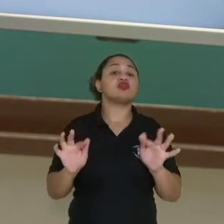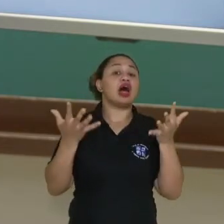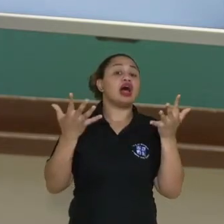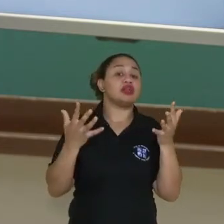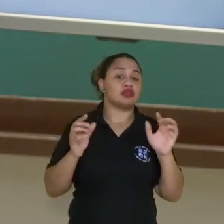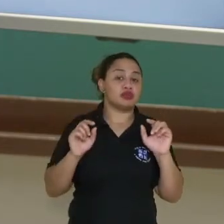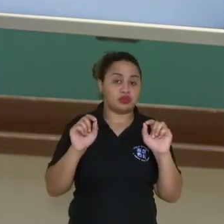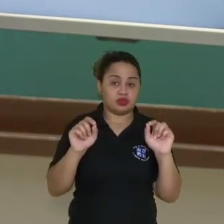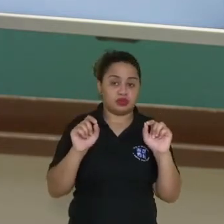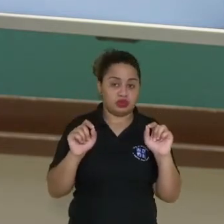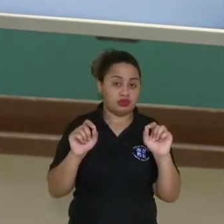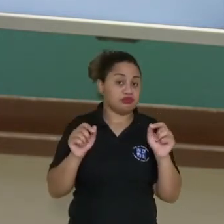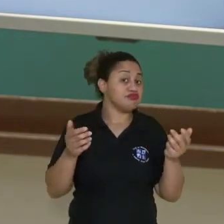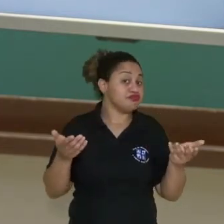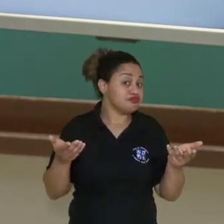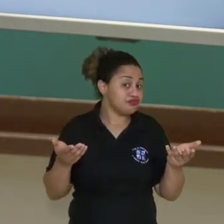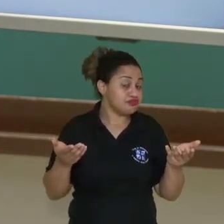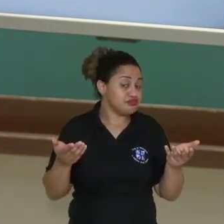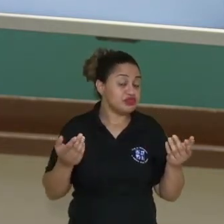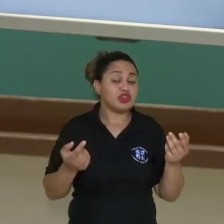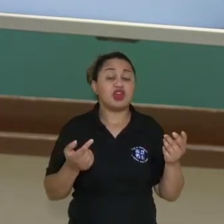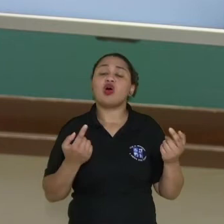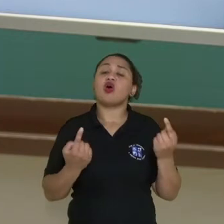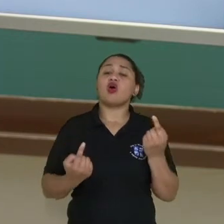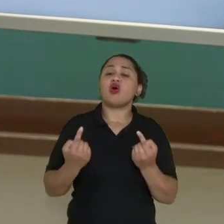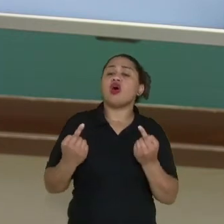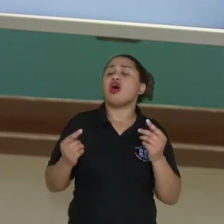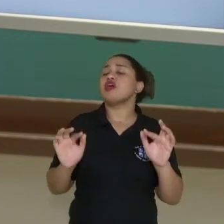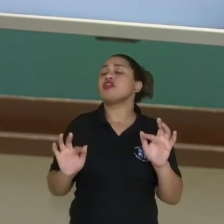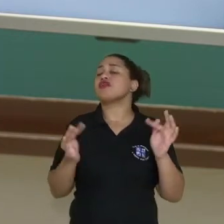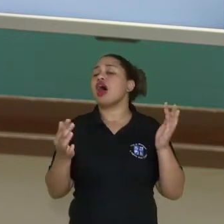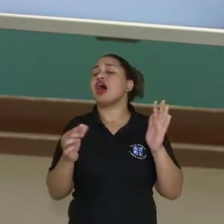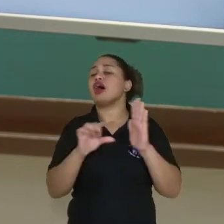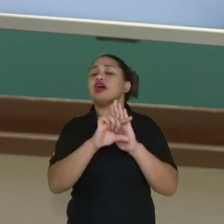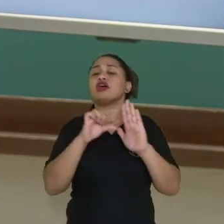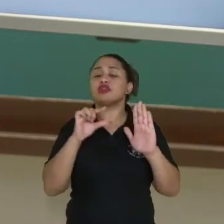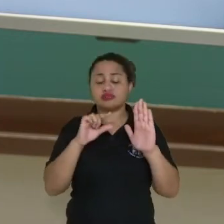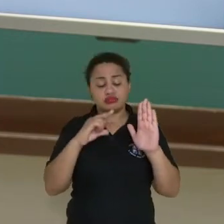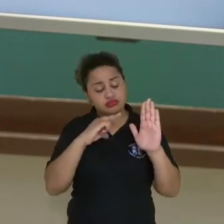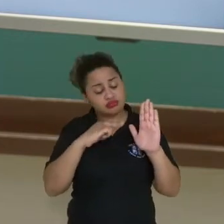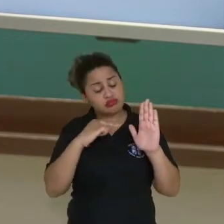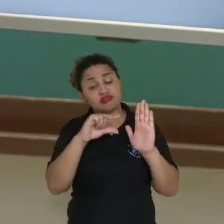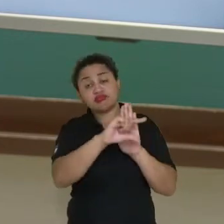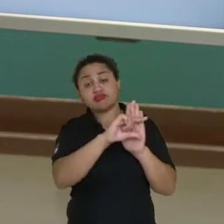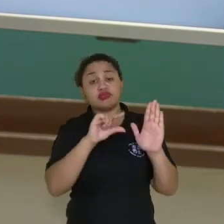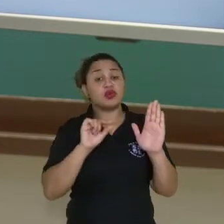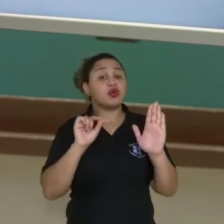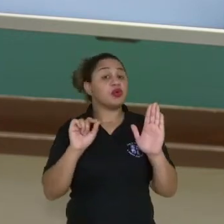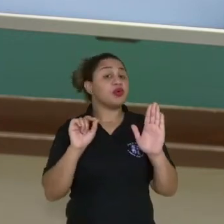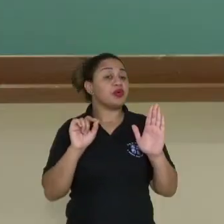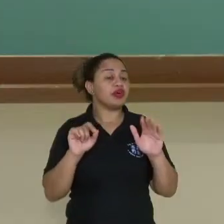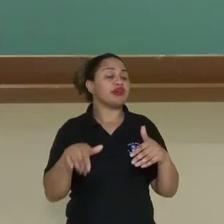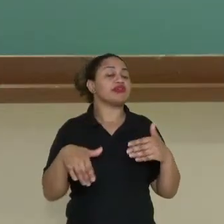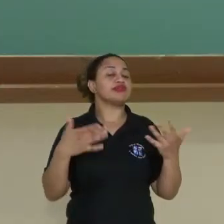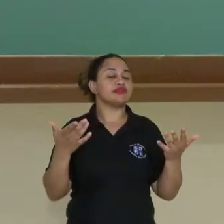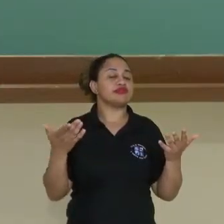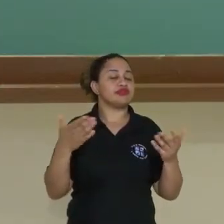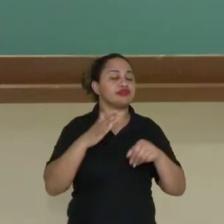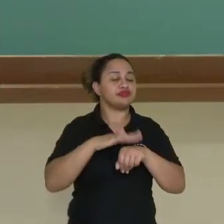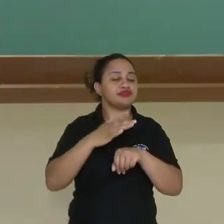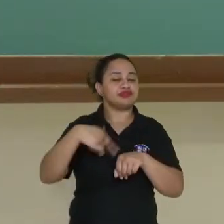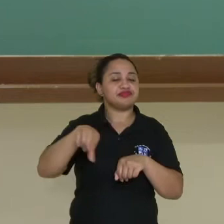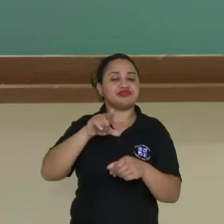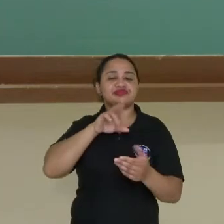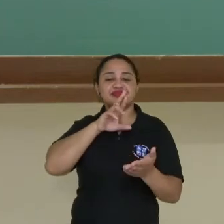fato. E aí, qual será a parte desse fragmento que nos indica um fato? Então, um tempinho